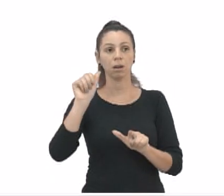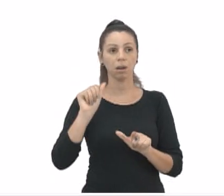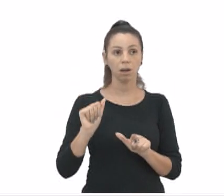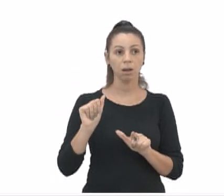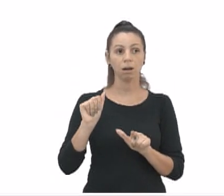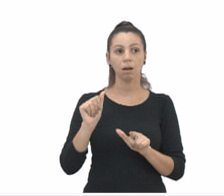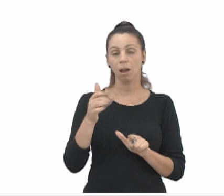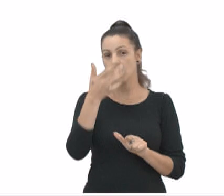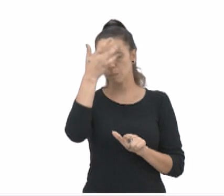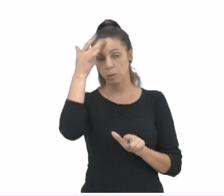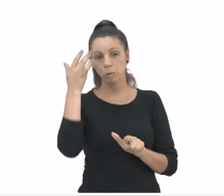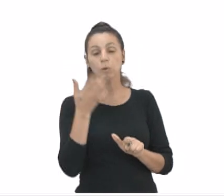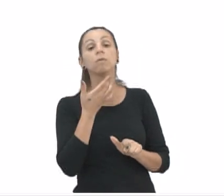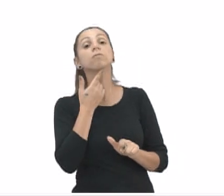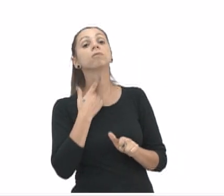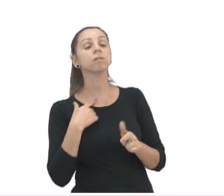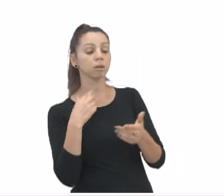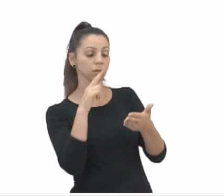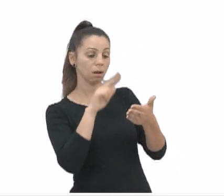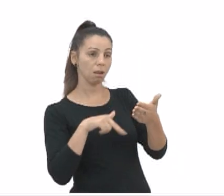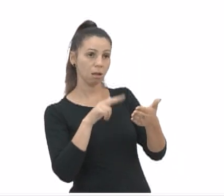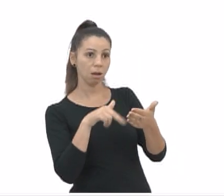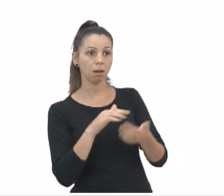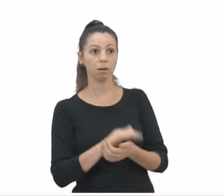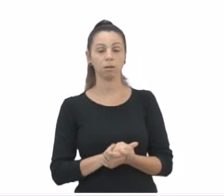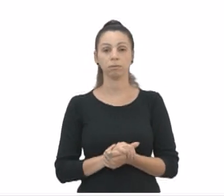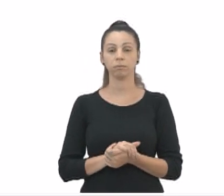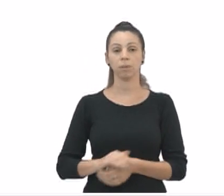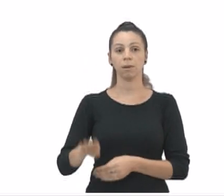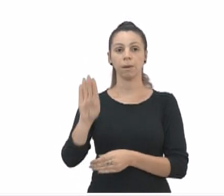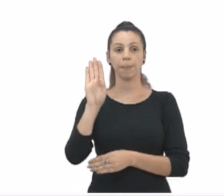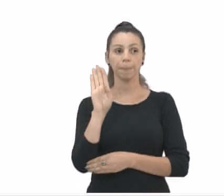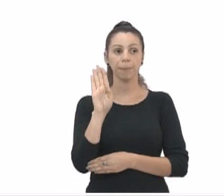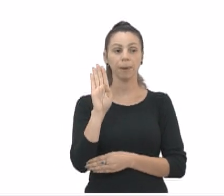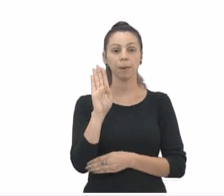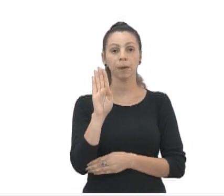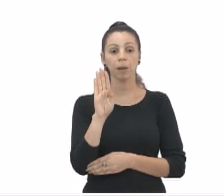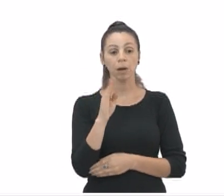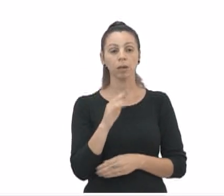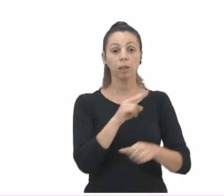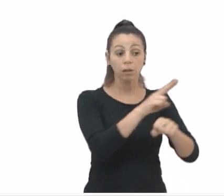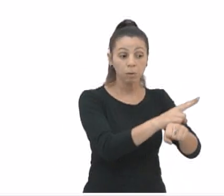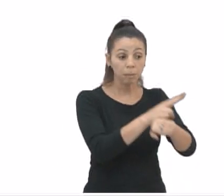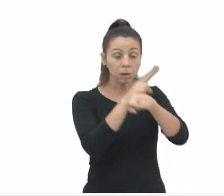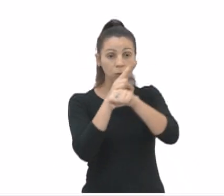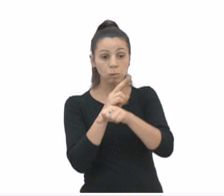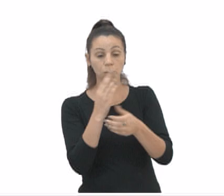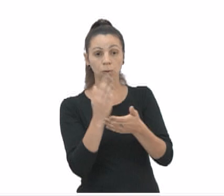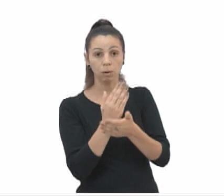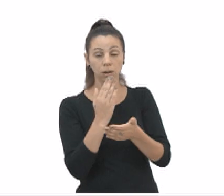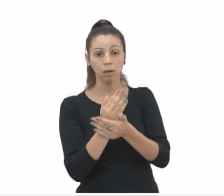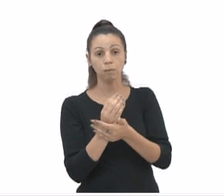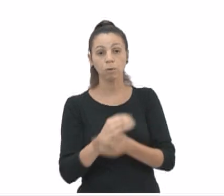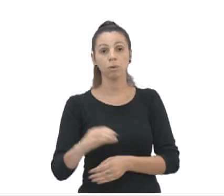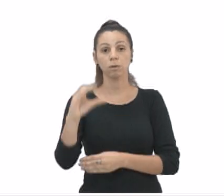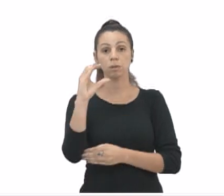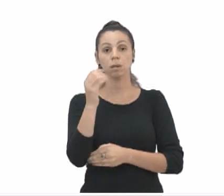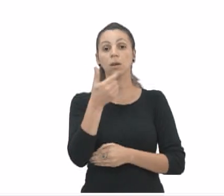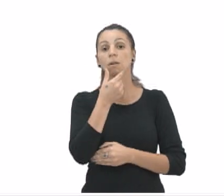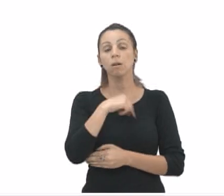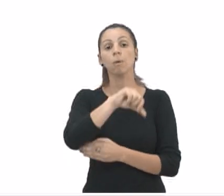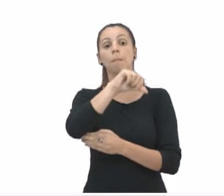ler o livro. B, o personagem que prometeu emprestar o livro. E C, o pai, dono da